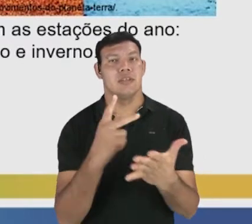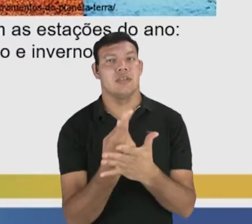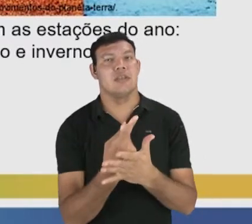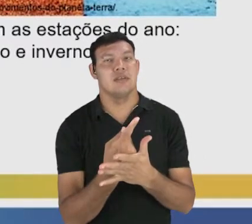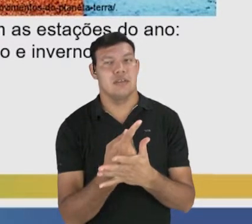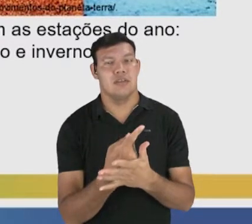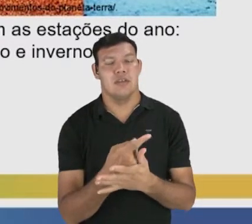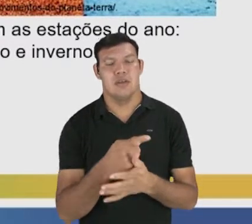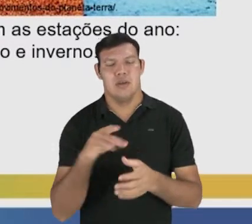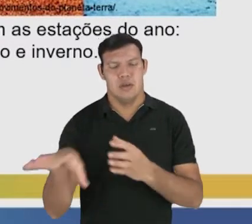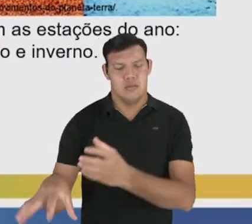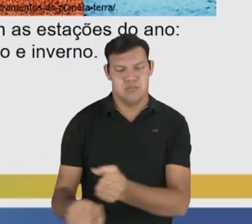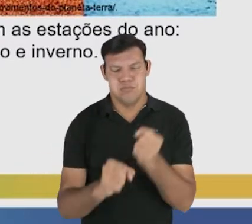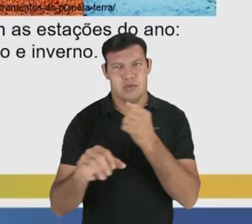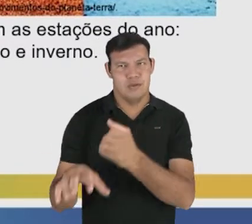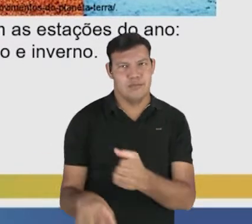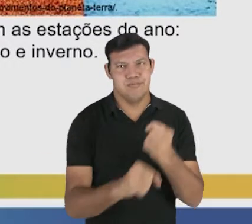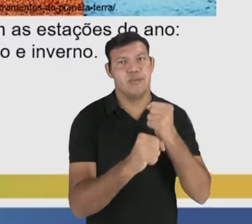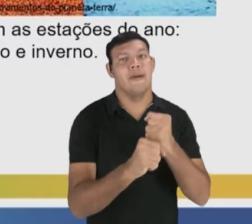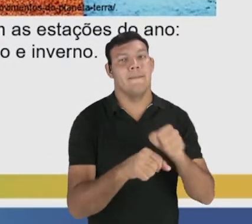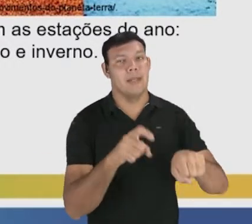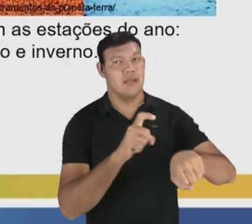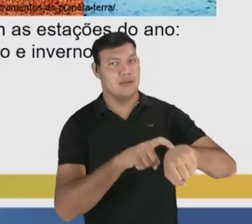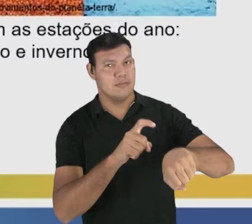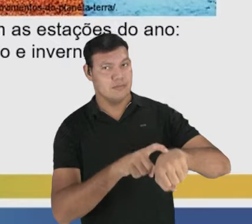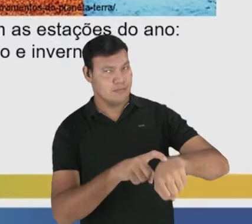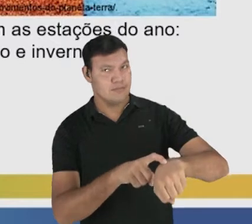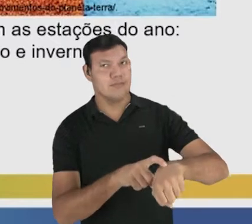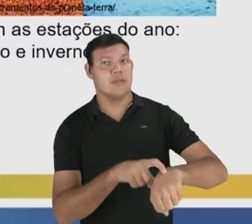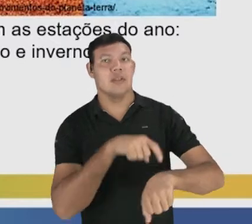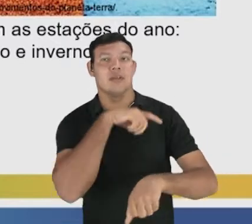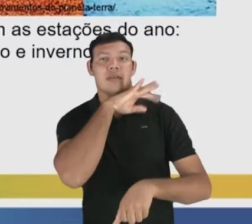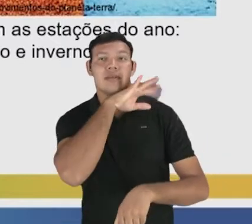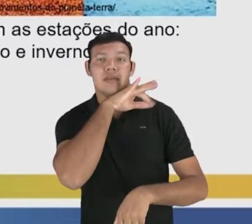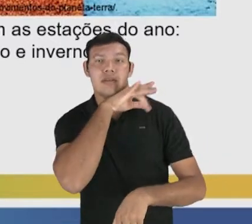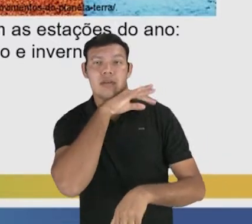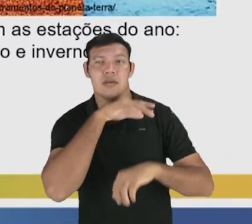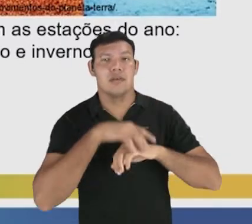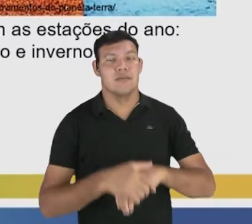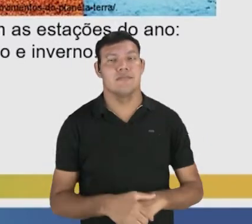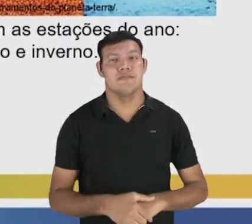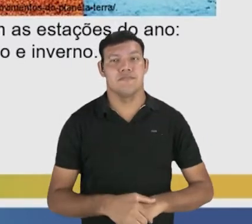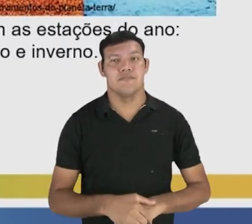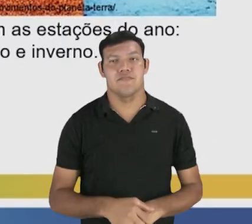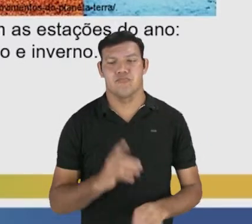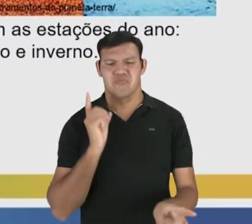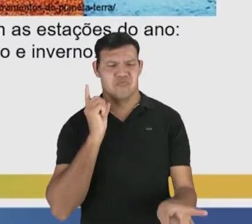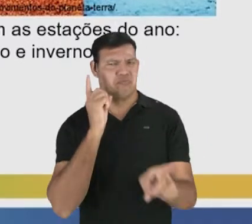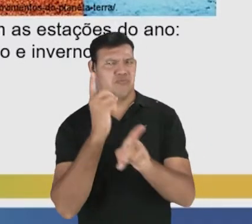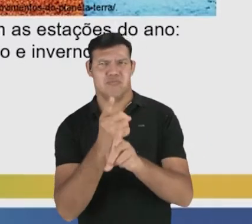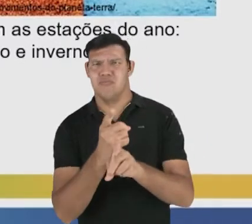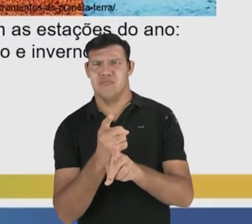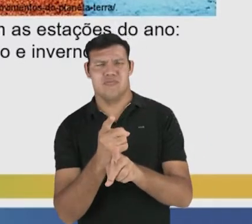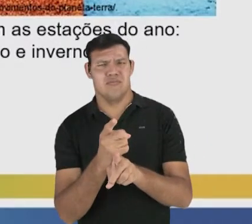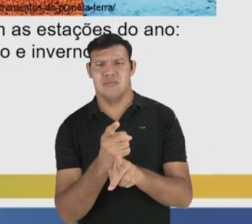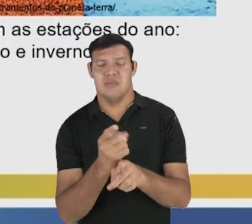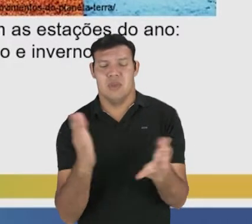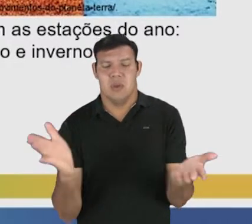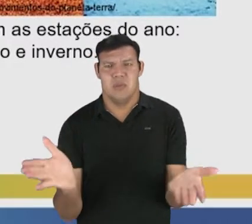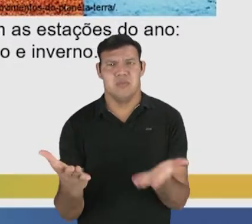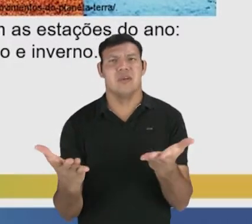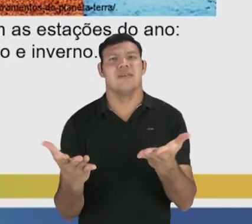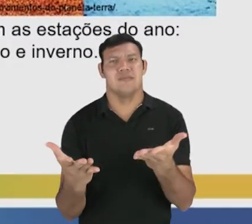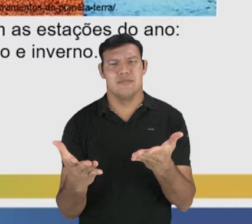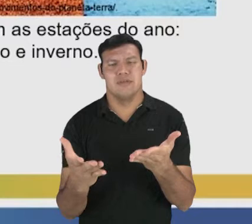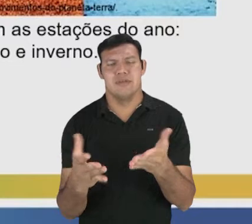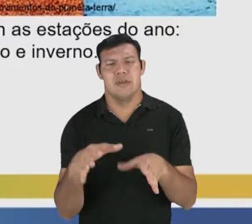de colheita. E existe já um período onde os animais geralmente não vão encontrar condições favoráveis para fazer